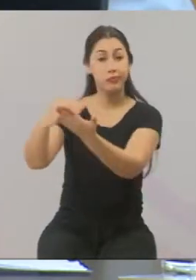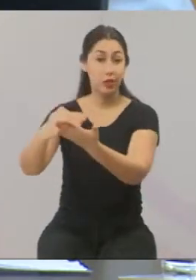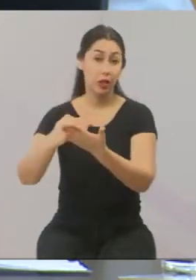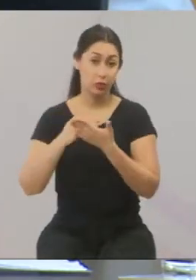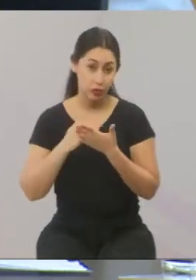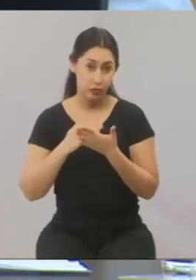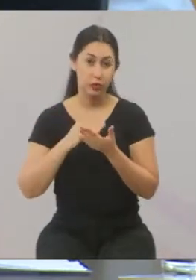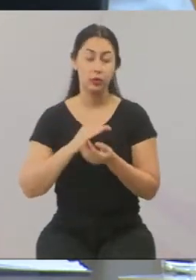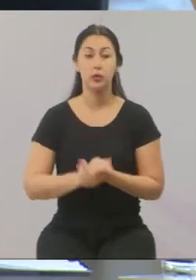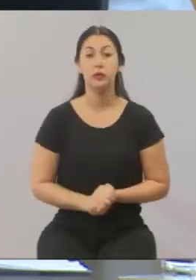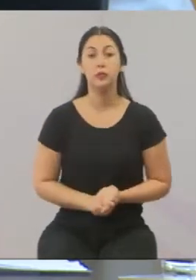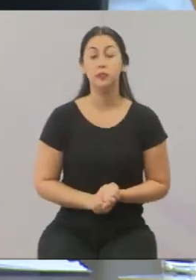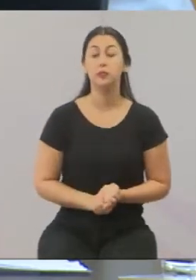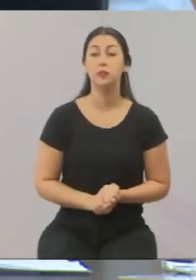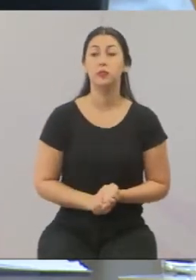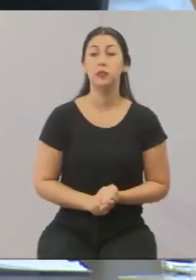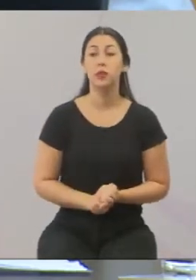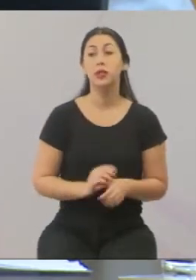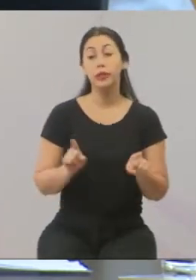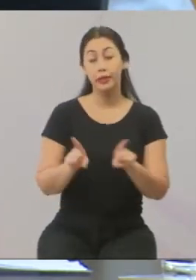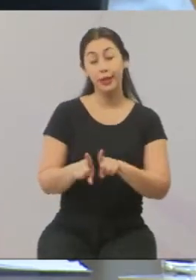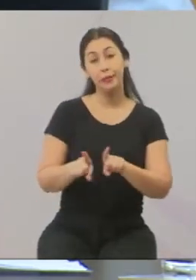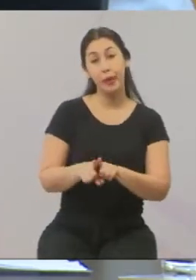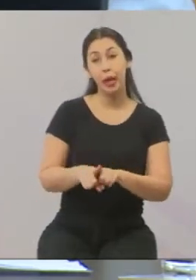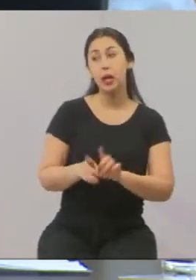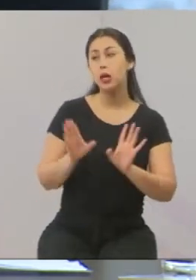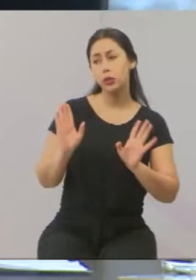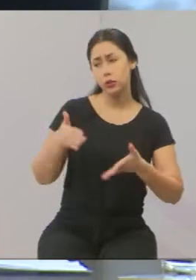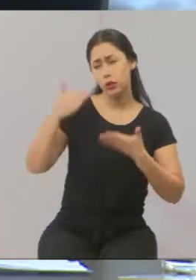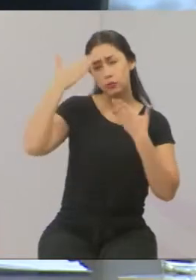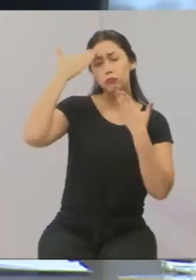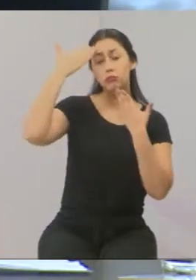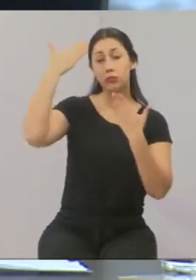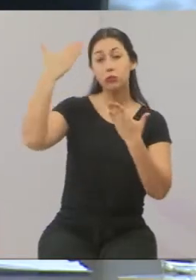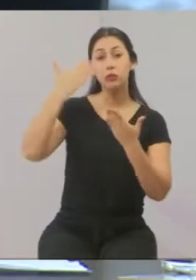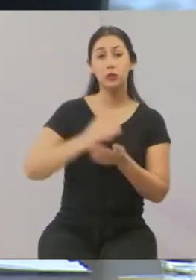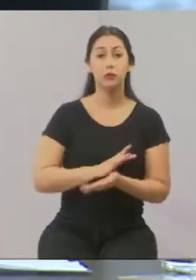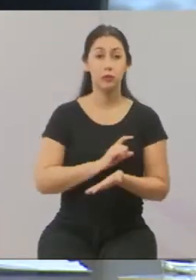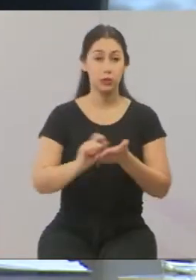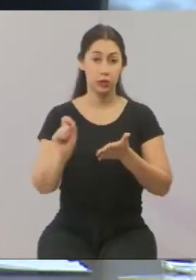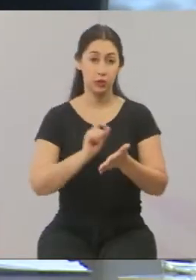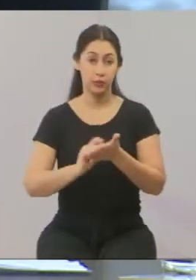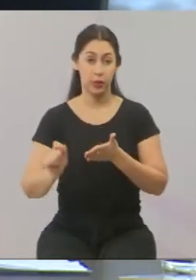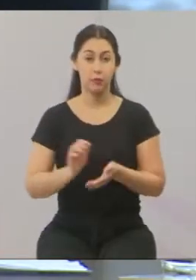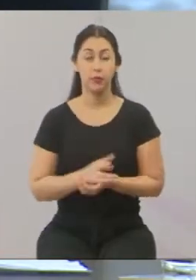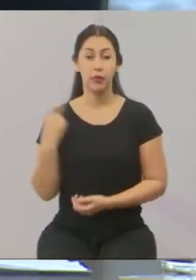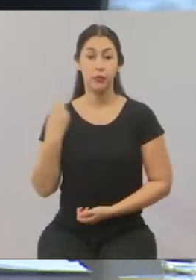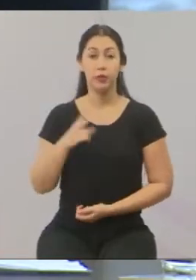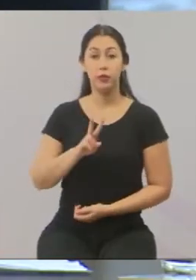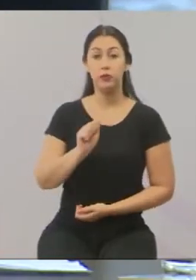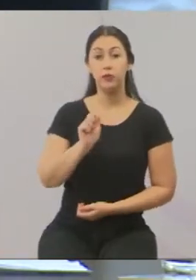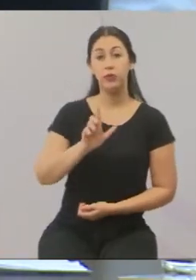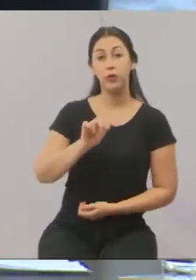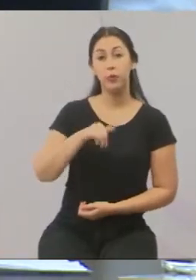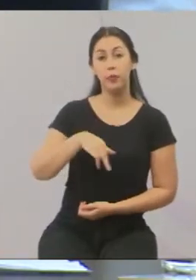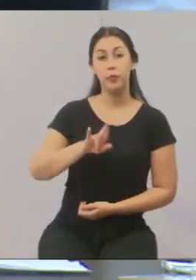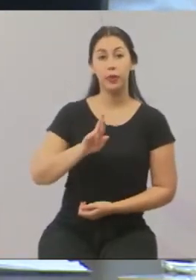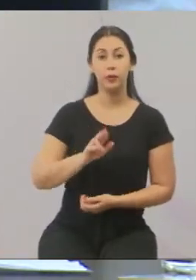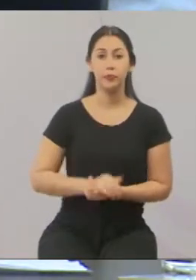prestes da concessionária Rotas das Bandeiras e, antecipando agradecimento pela atenção dispensada, subscrevemos. Vereador Valmir Parque do Meia